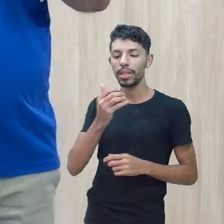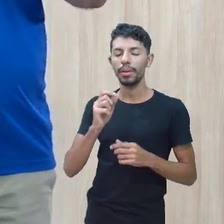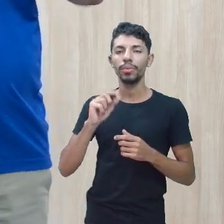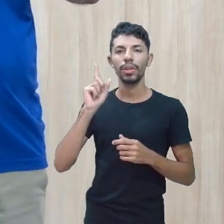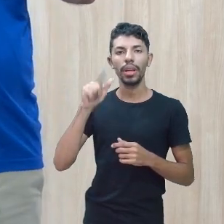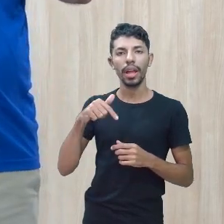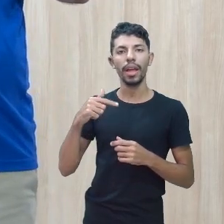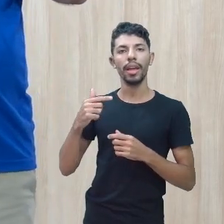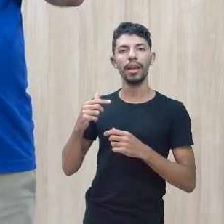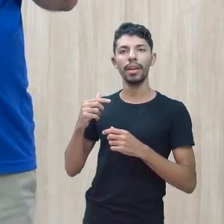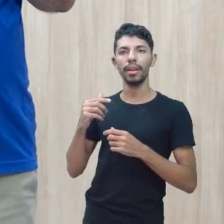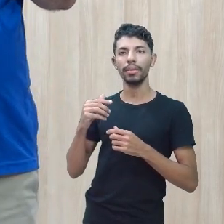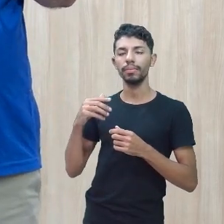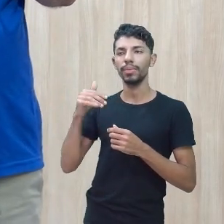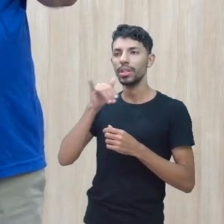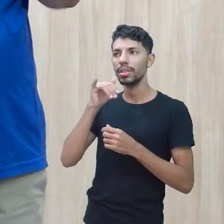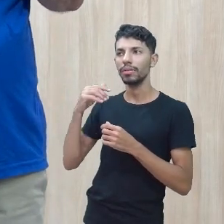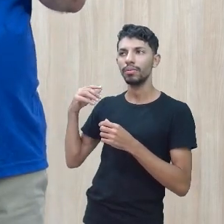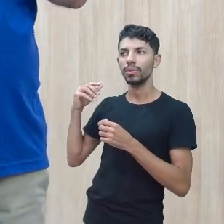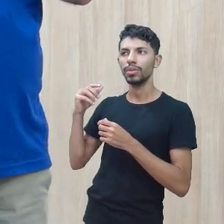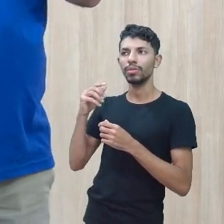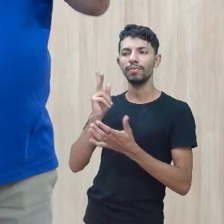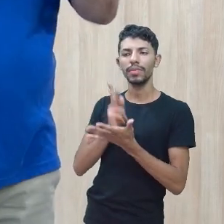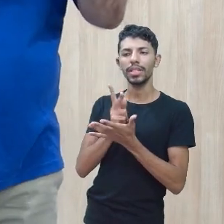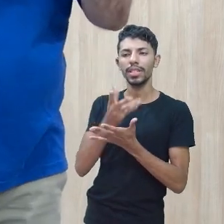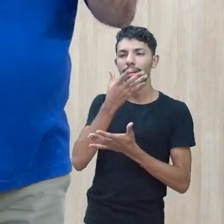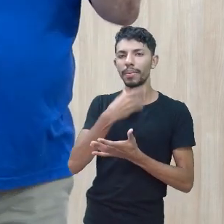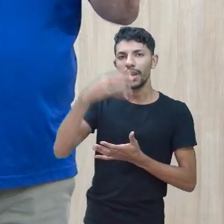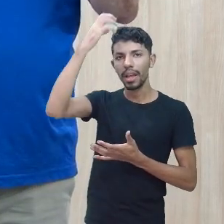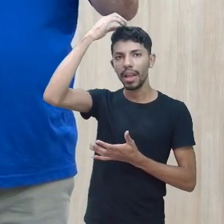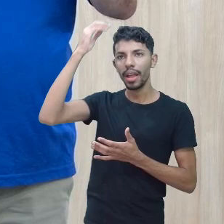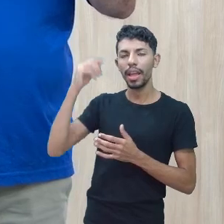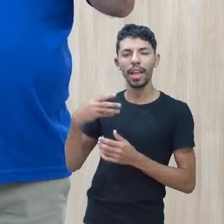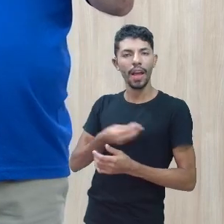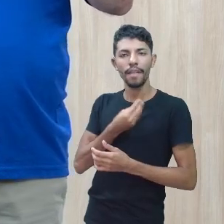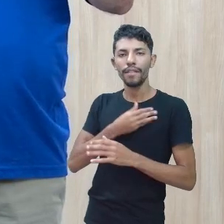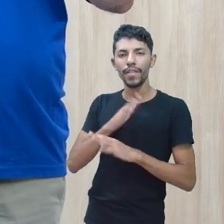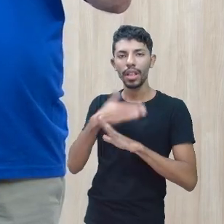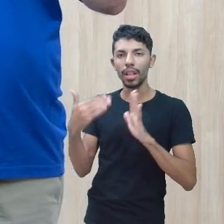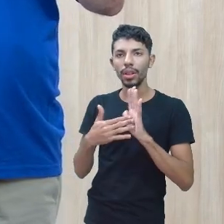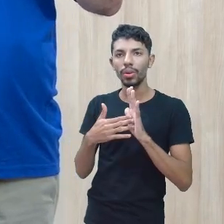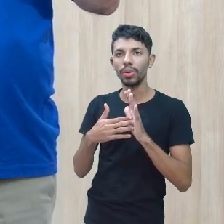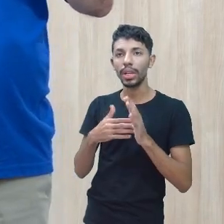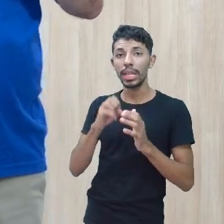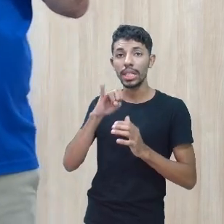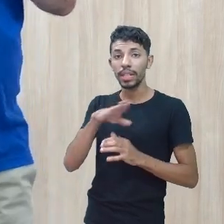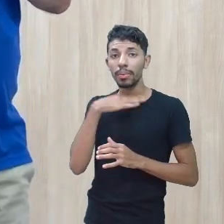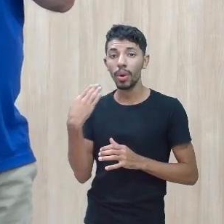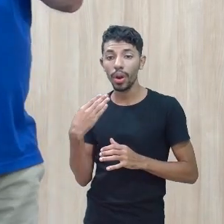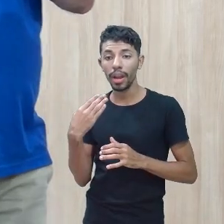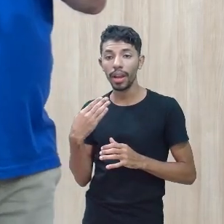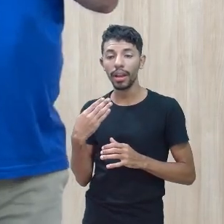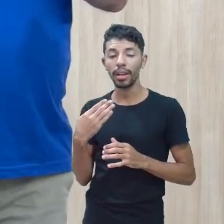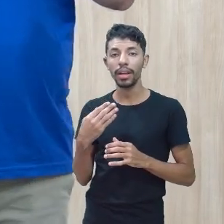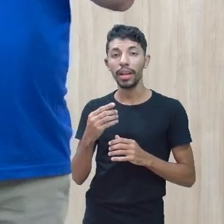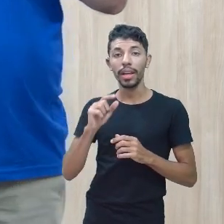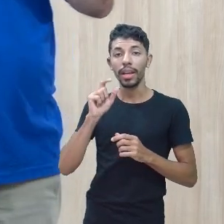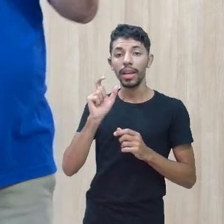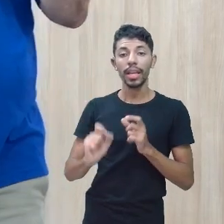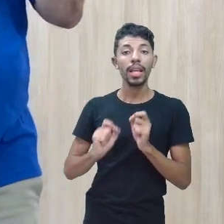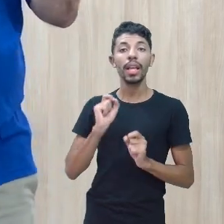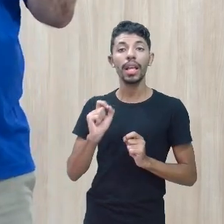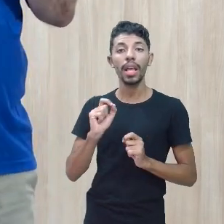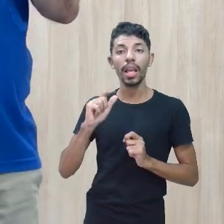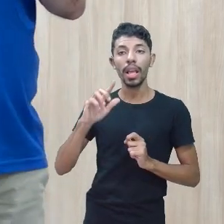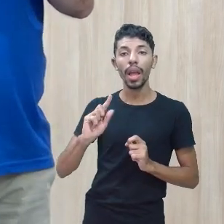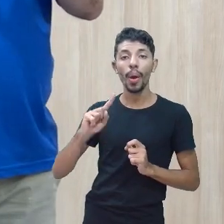durante toda a sua vida. Morreu, quem vai suceder ao trono por meio de